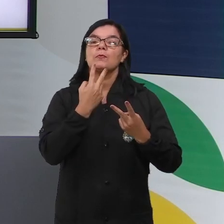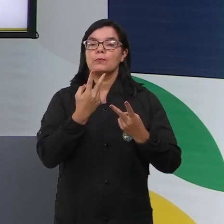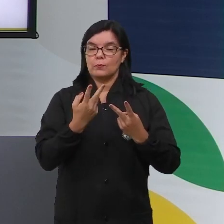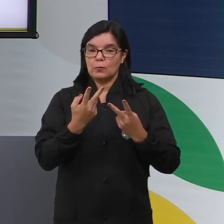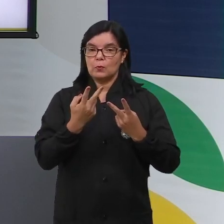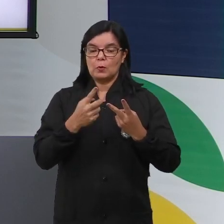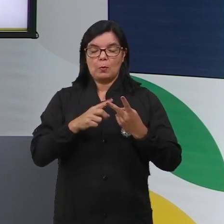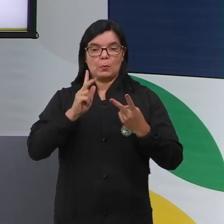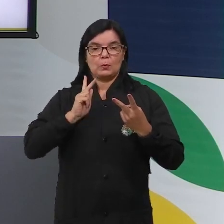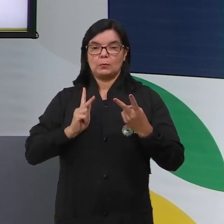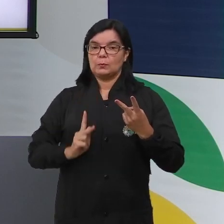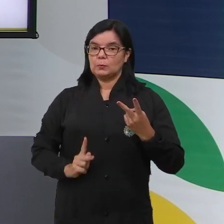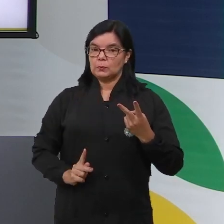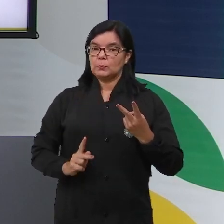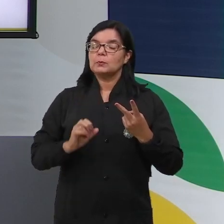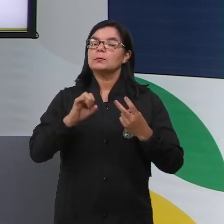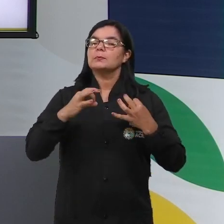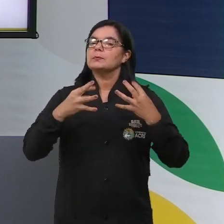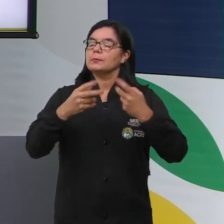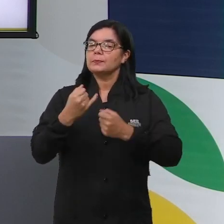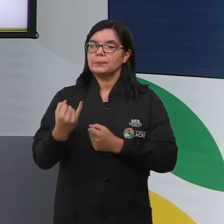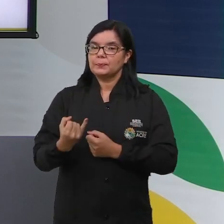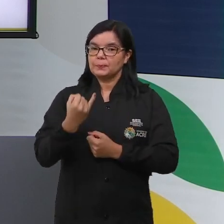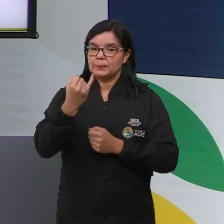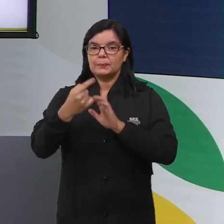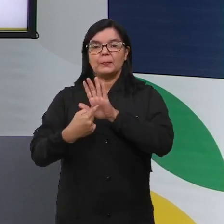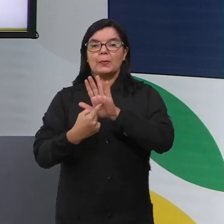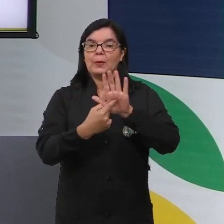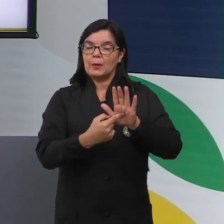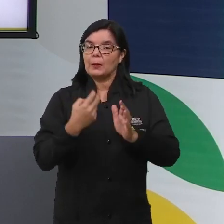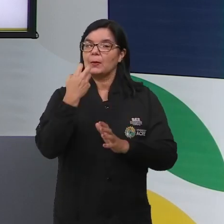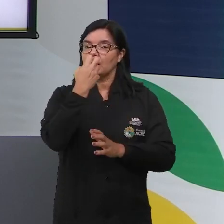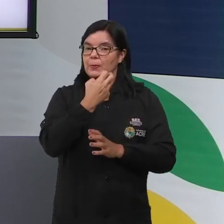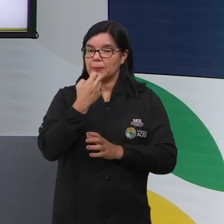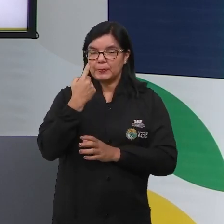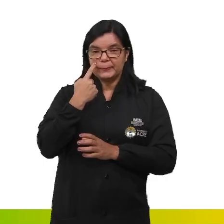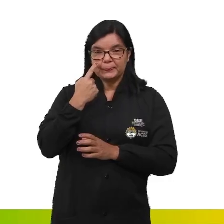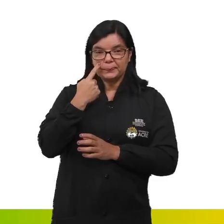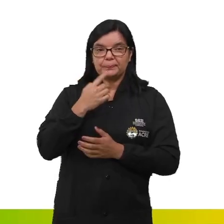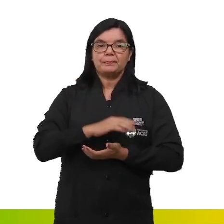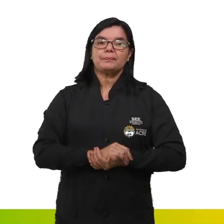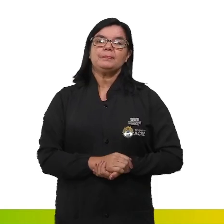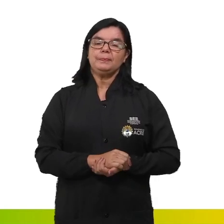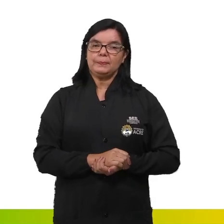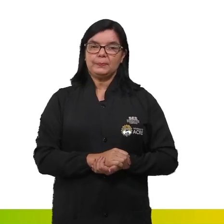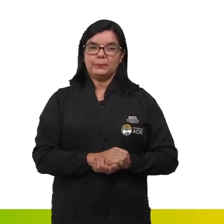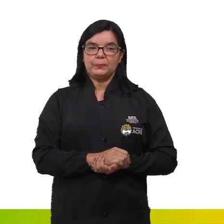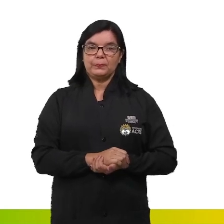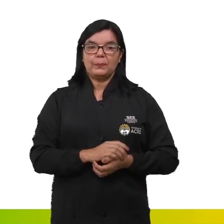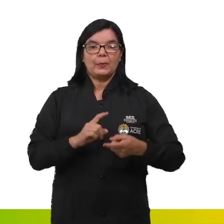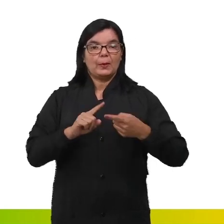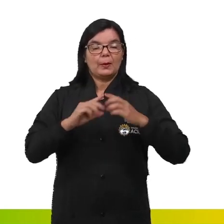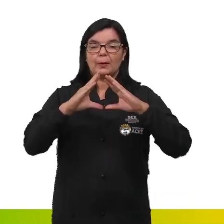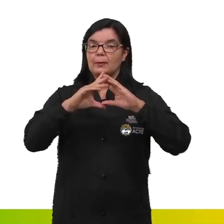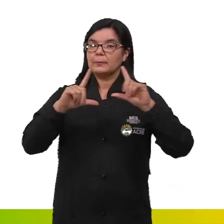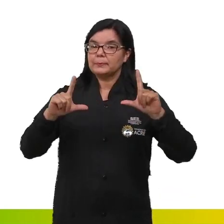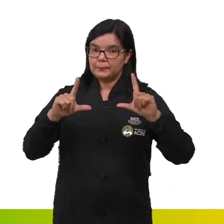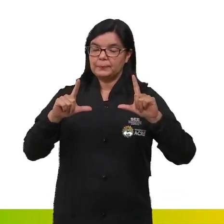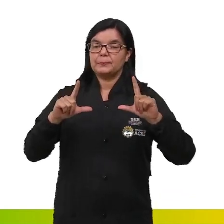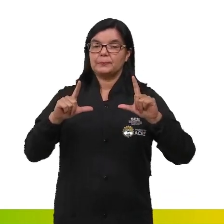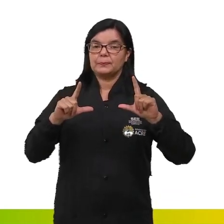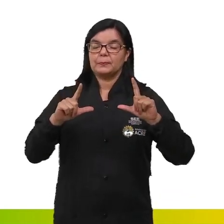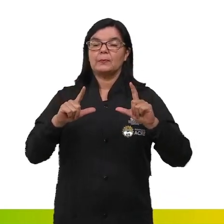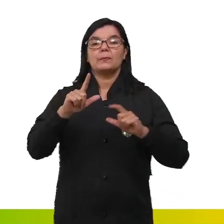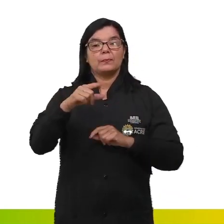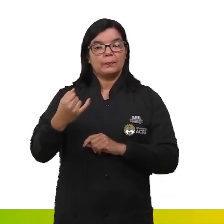a minha postura, tudo isso é importante para uma apresentação oral? Olha só aí os elementos que eu tenho. A clareza. A